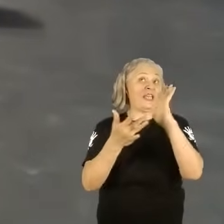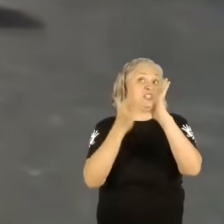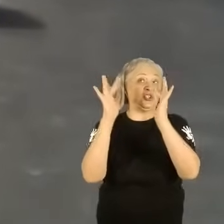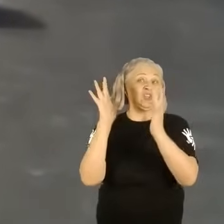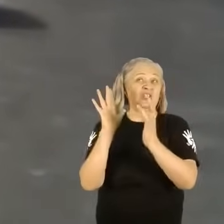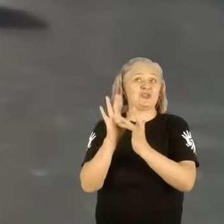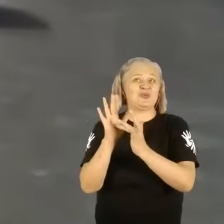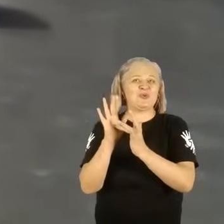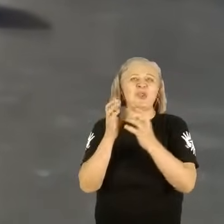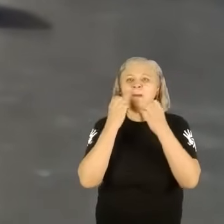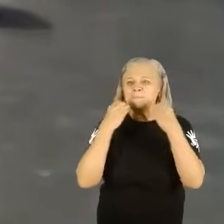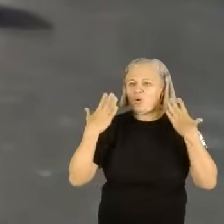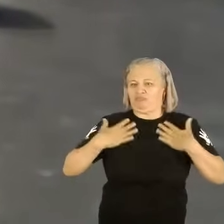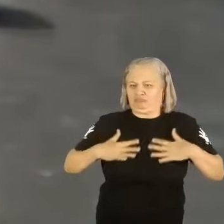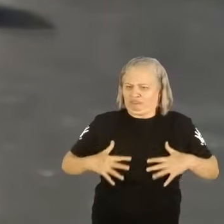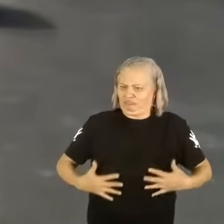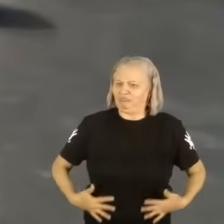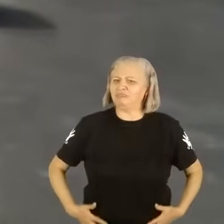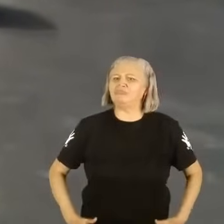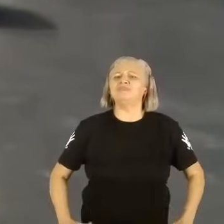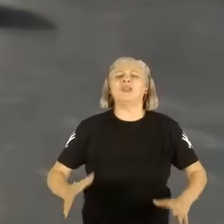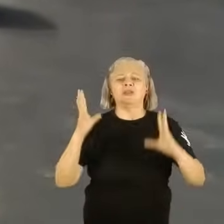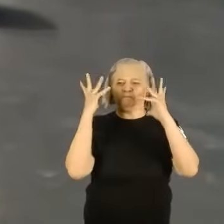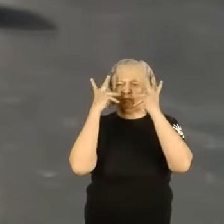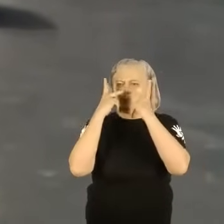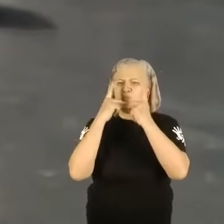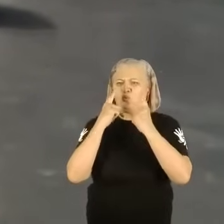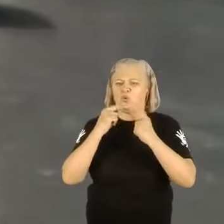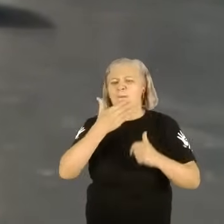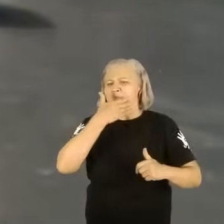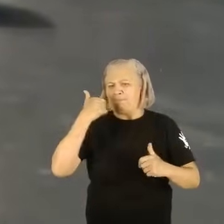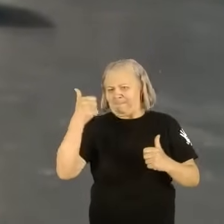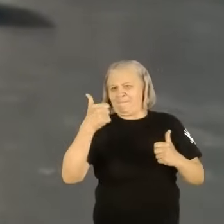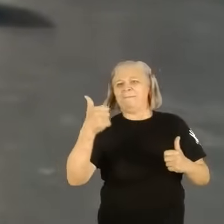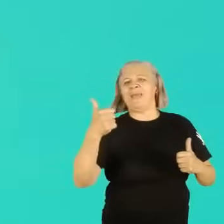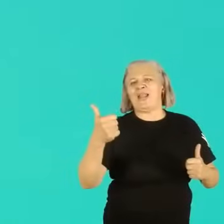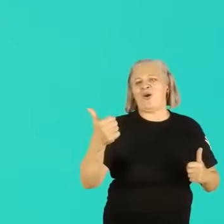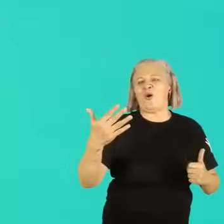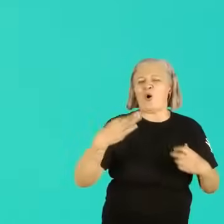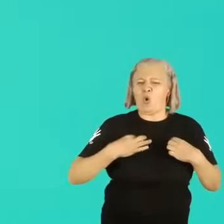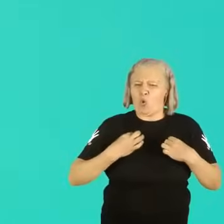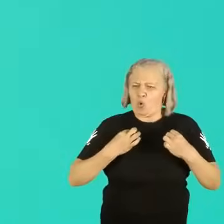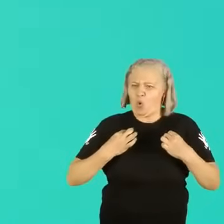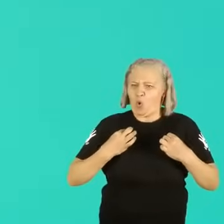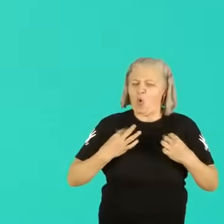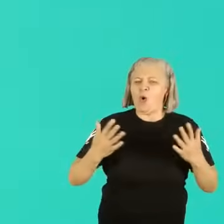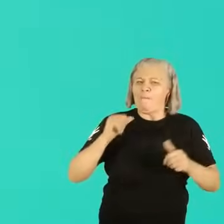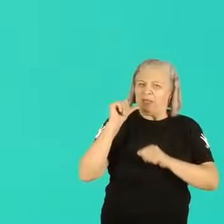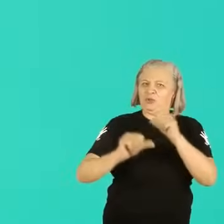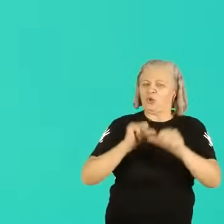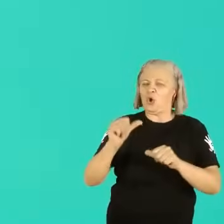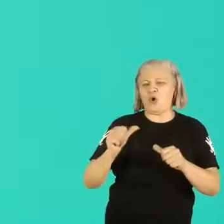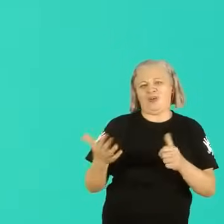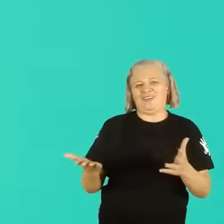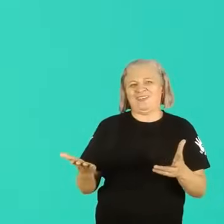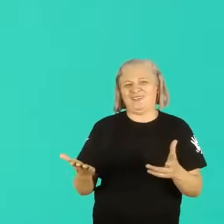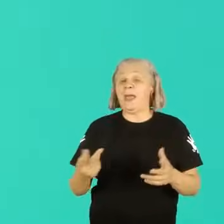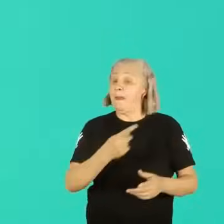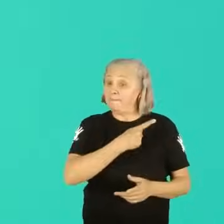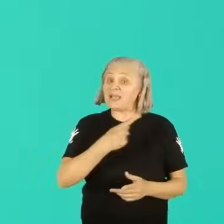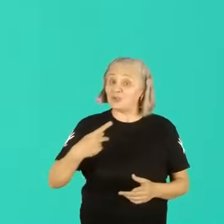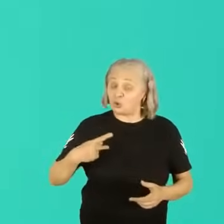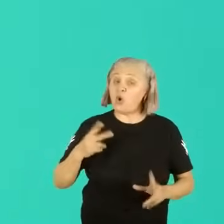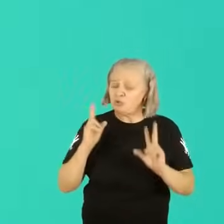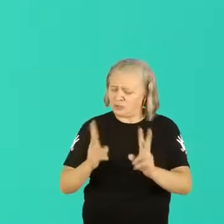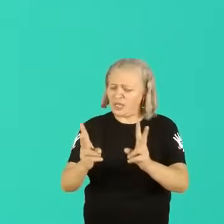arrumar para vir para a igreja. Eu fui criado dentro da igreja. Minha melhor roupa era de culto. Sou filho de pastor. E